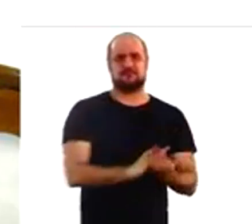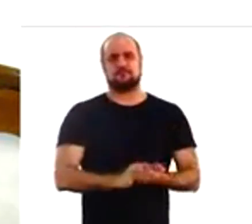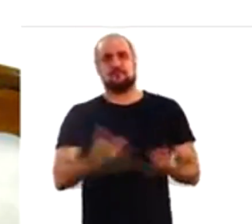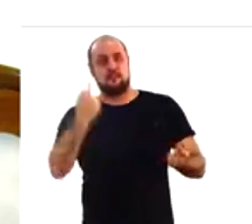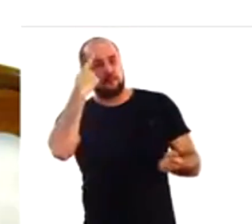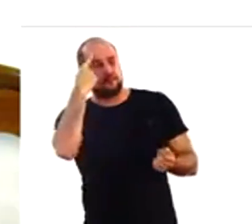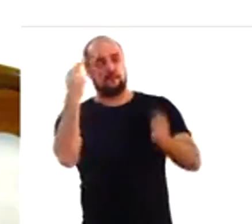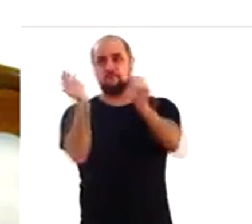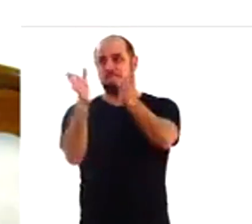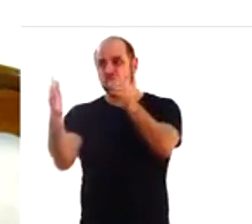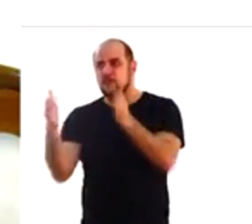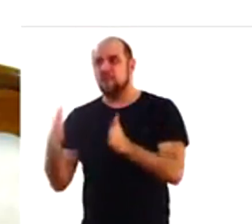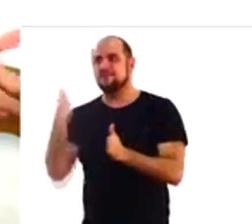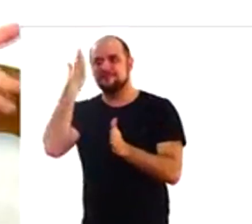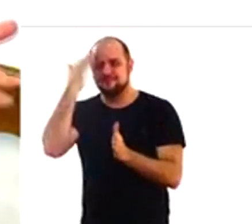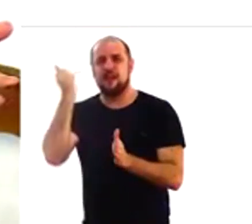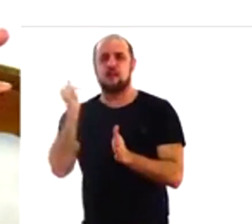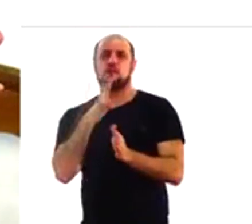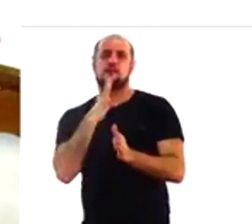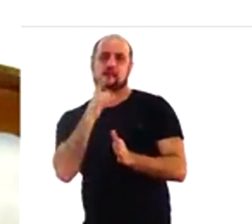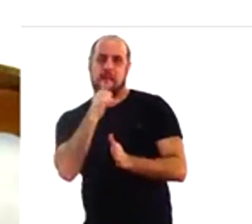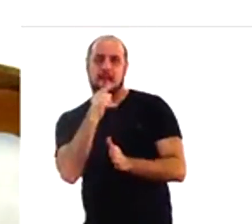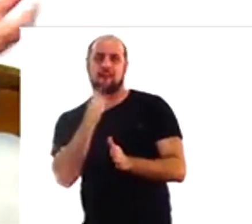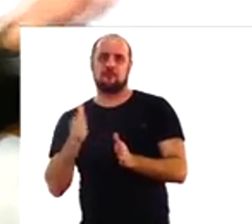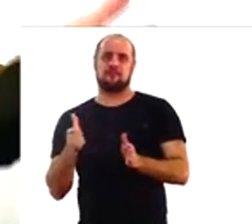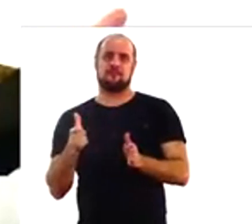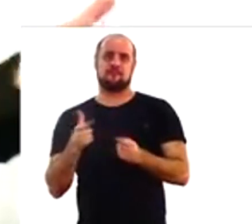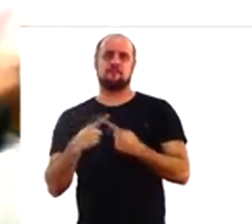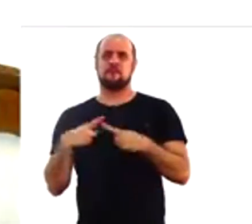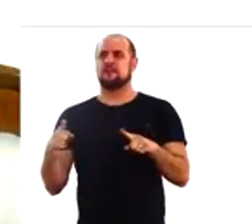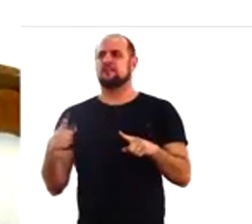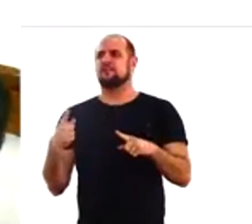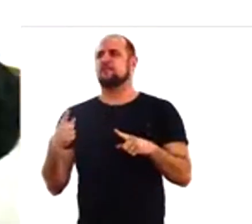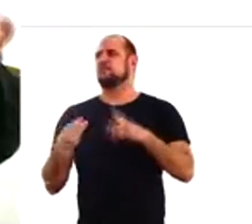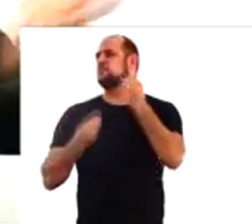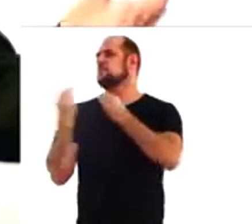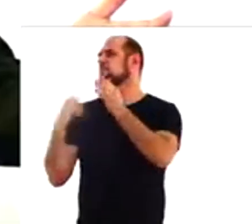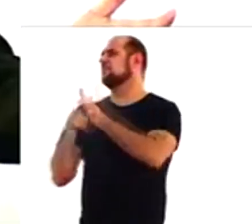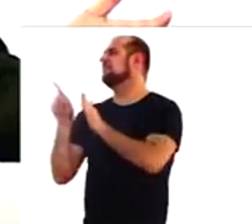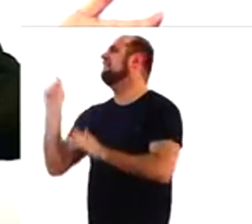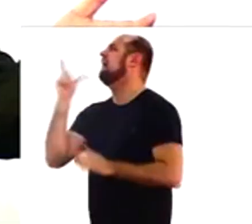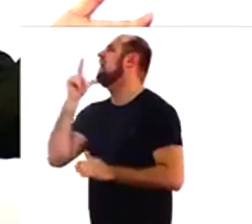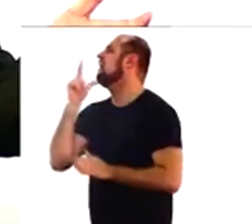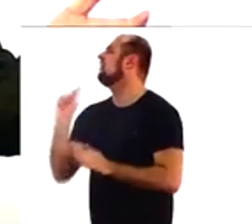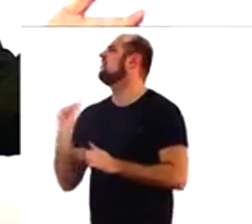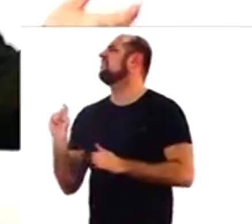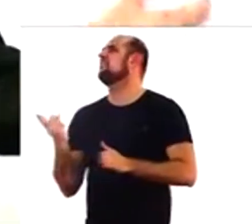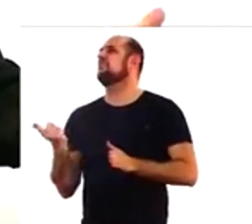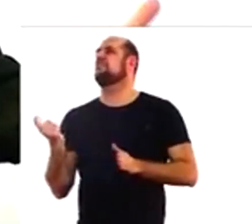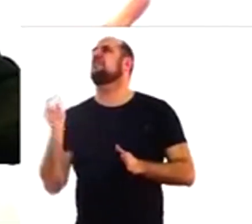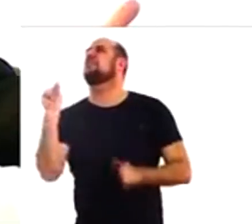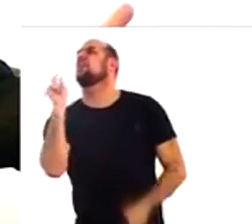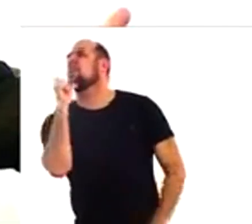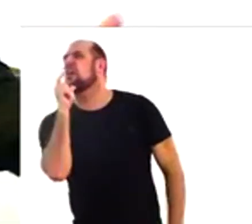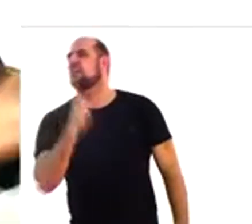saiba o que é água, afinal ele está dentro da água. Mas por que um pergunta para o outro, do que ele estava falando mesmo? O que